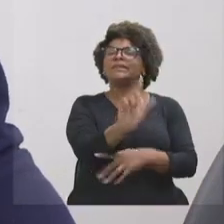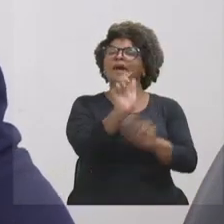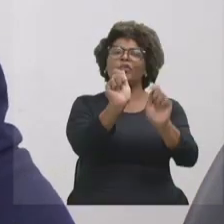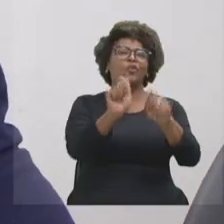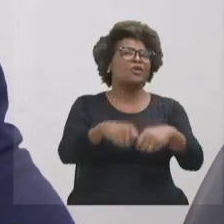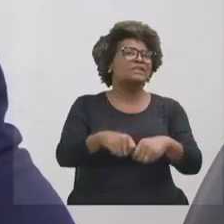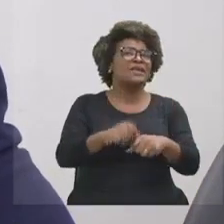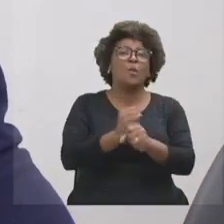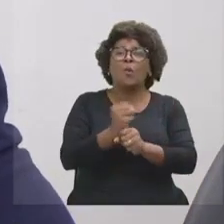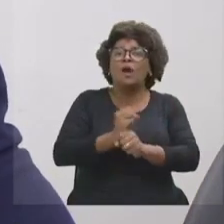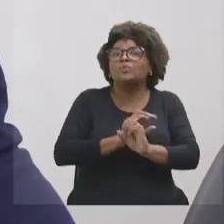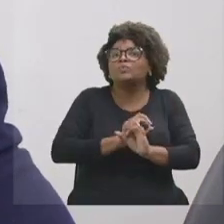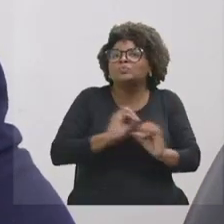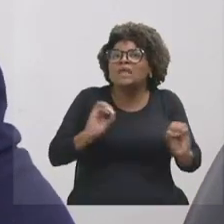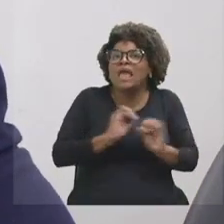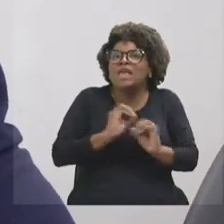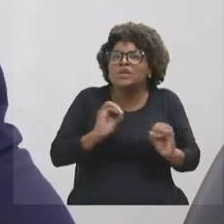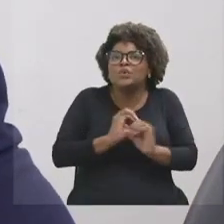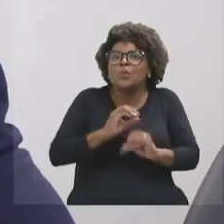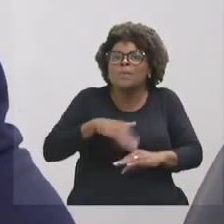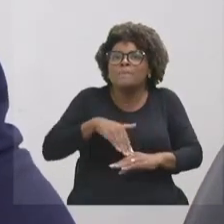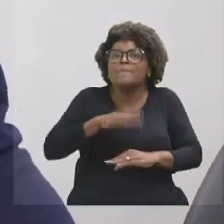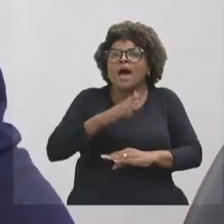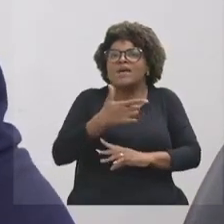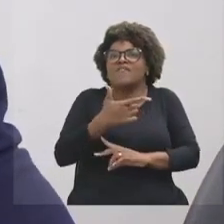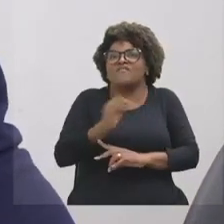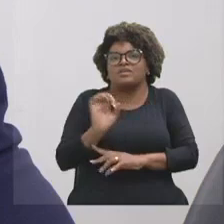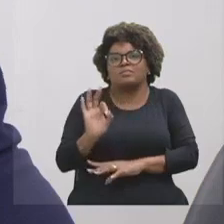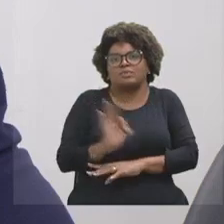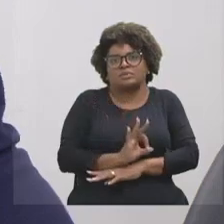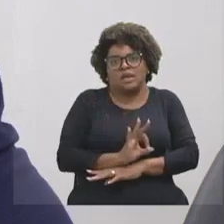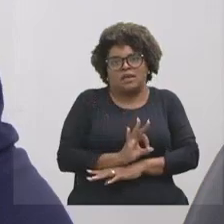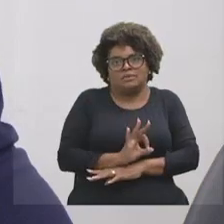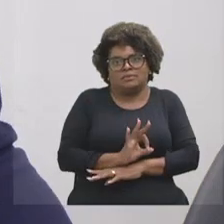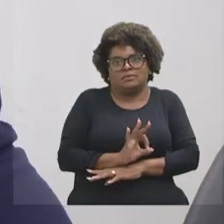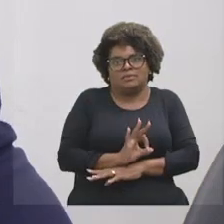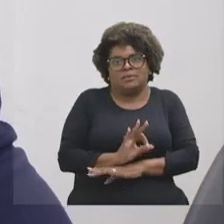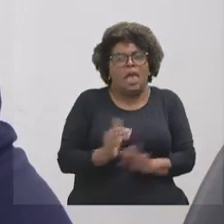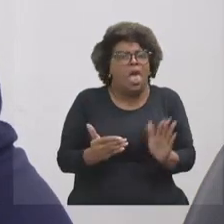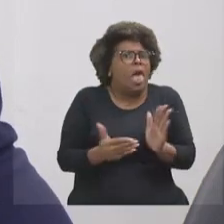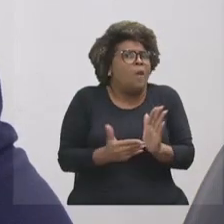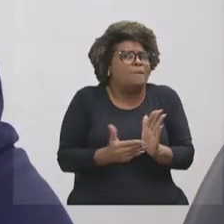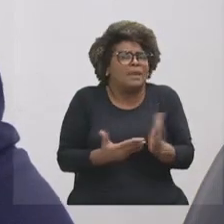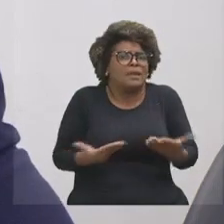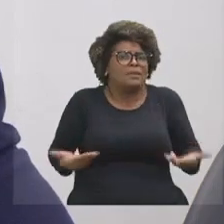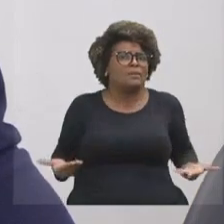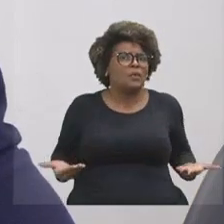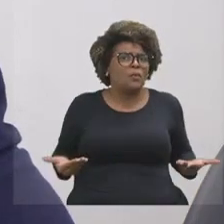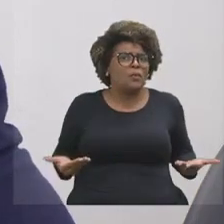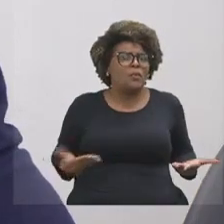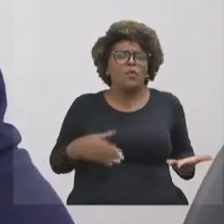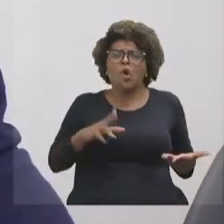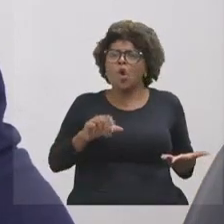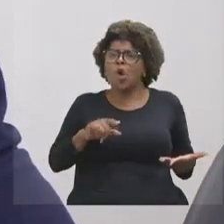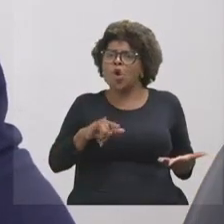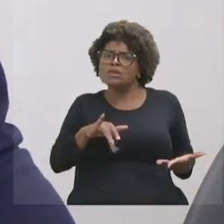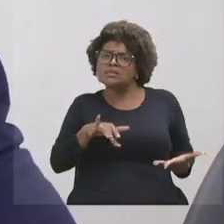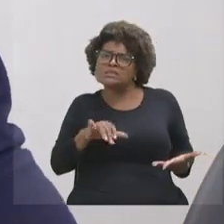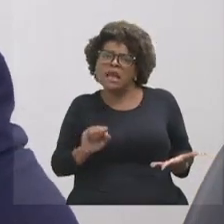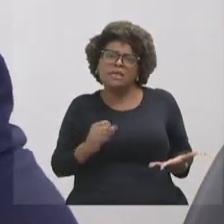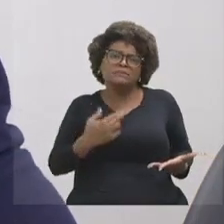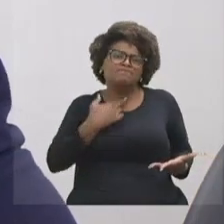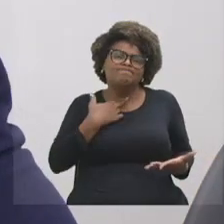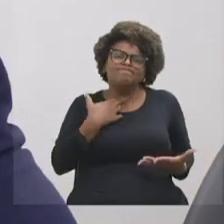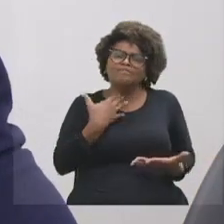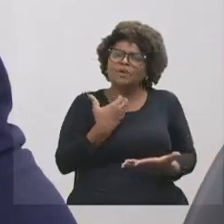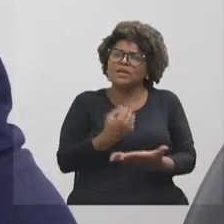da produção mínima Eu acho que o estado e nem o kozêmes deve aceitar uma situação dessa porque nós também temos que lembrar que